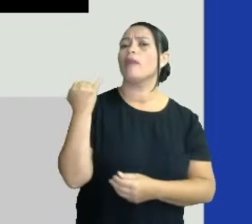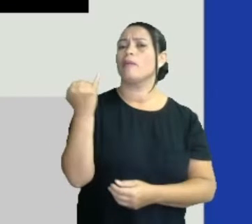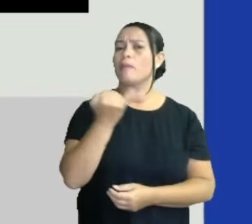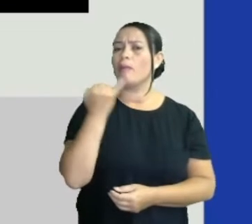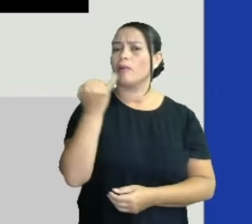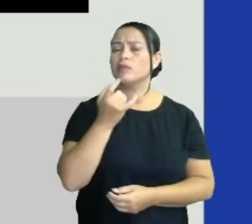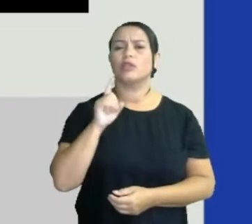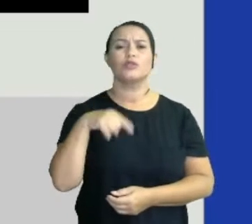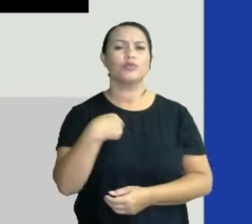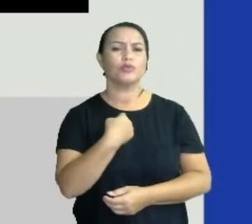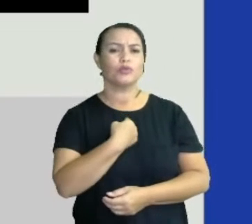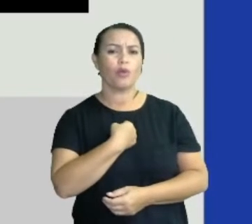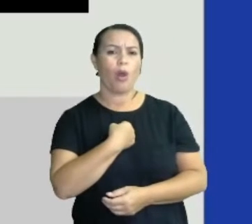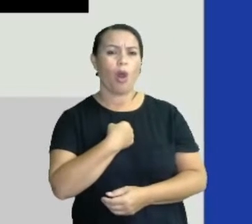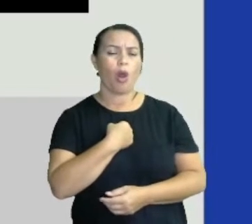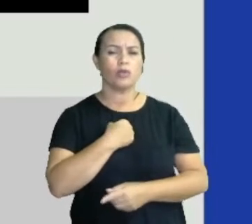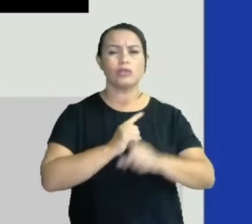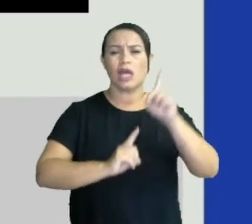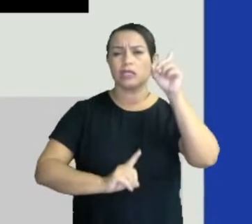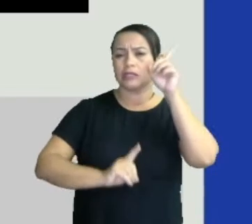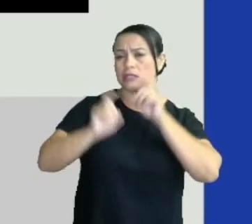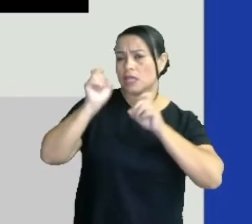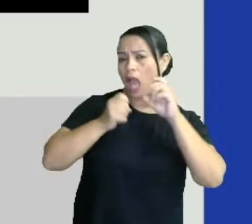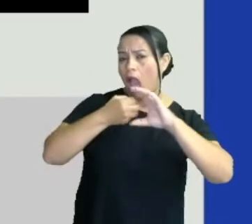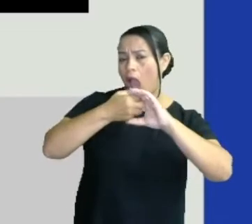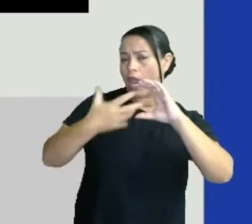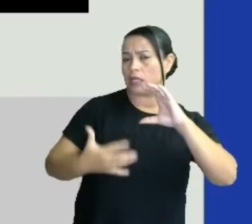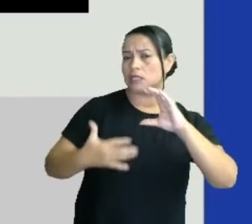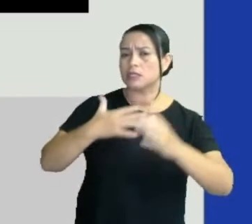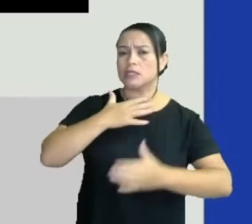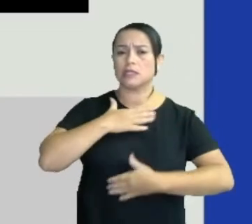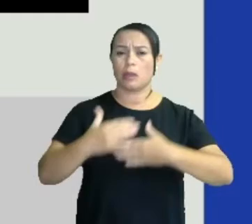importante os nossos traços nativos,